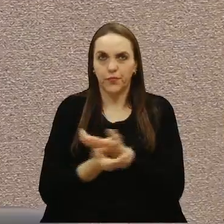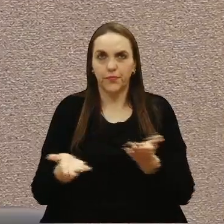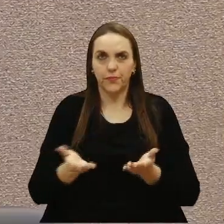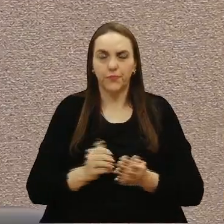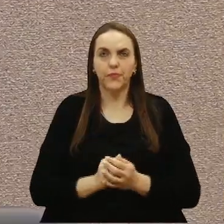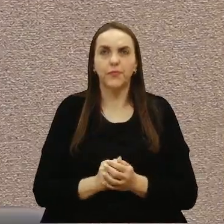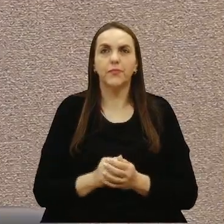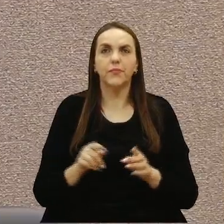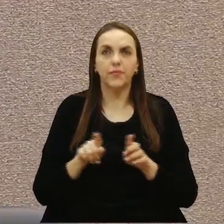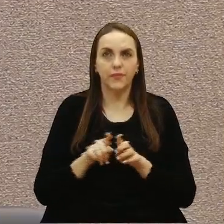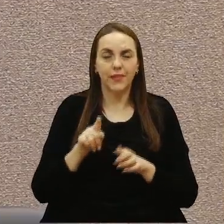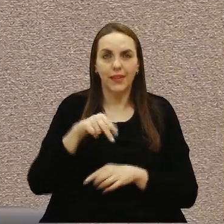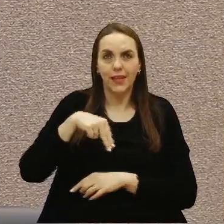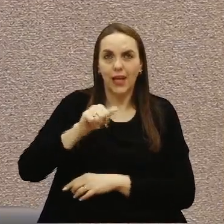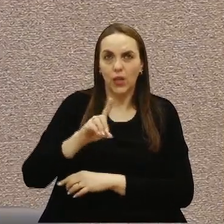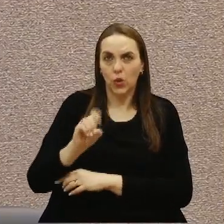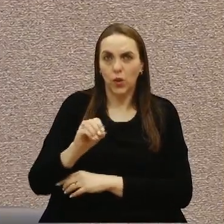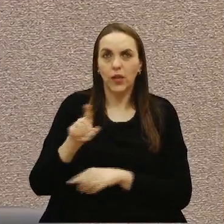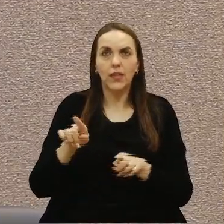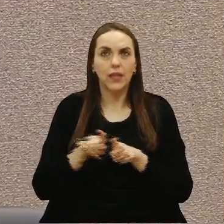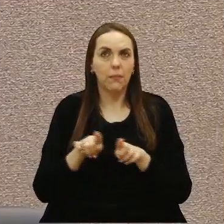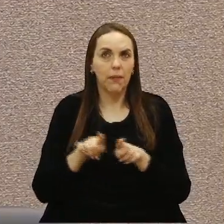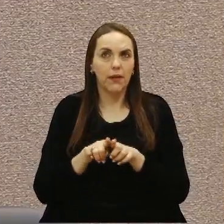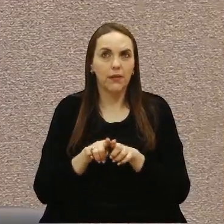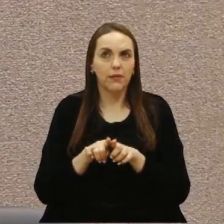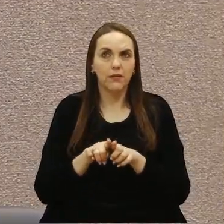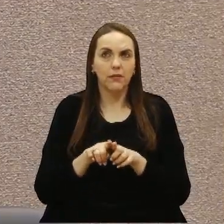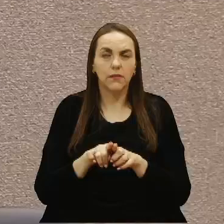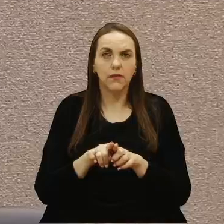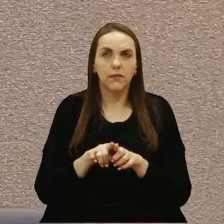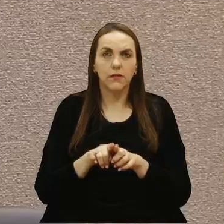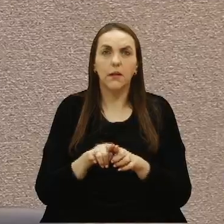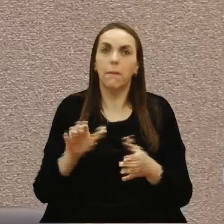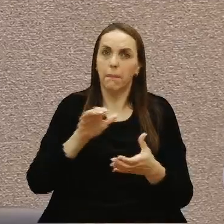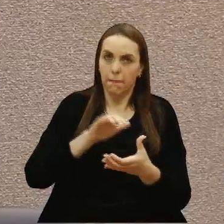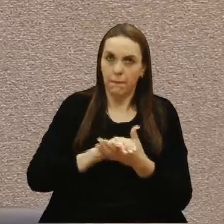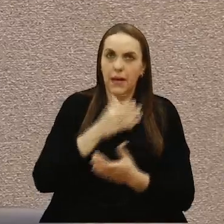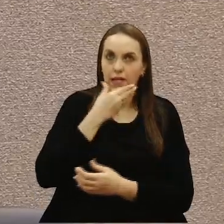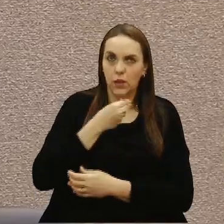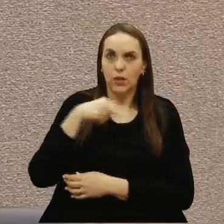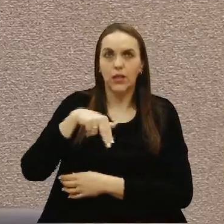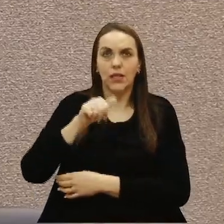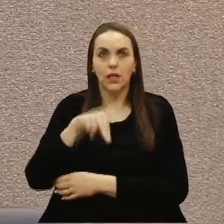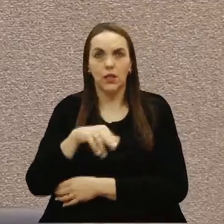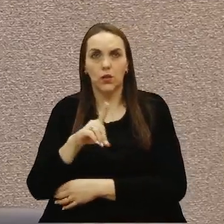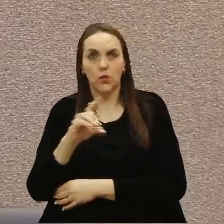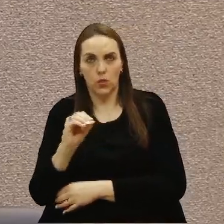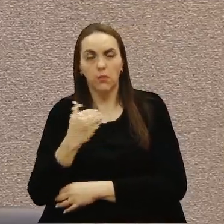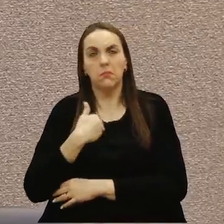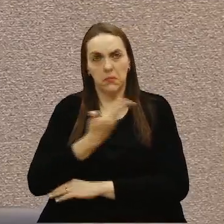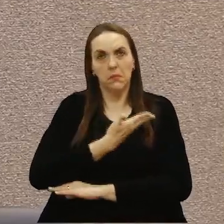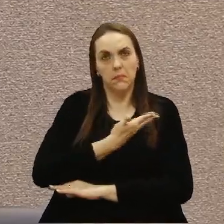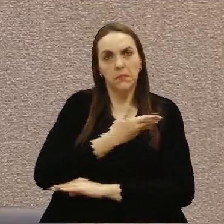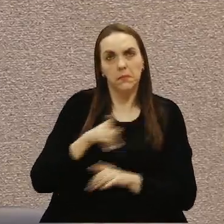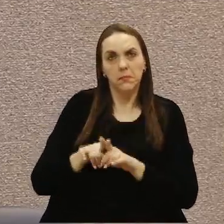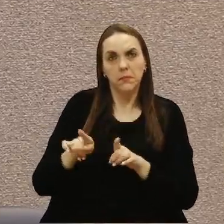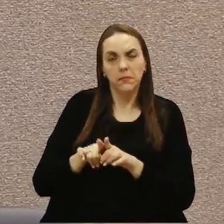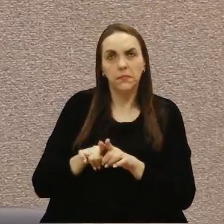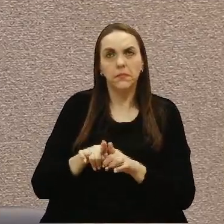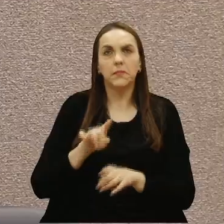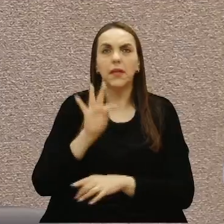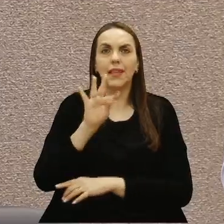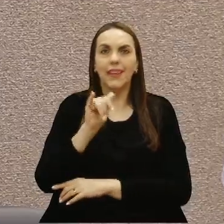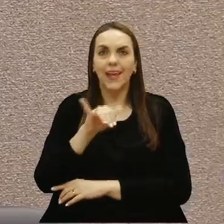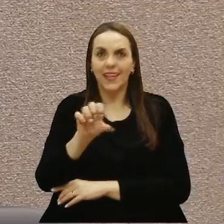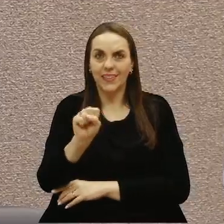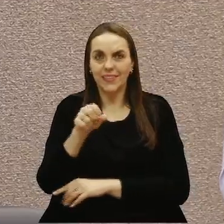do marido, marido, né? Marido ou namorado? Do marido Nando, meu amigo também. Da Thaís, que está ali